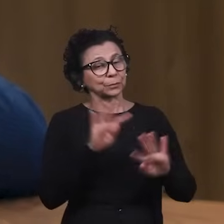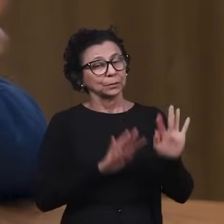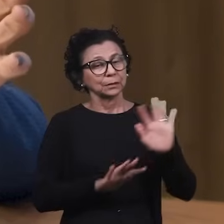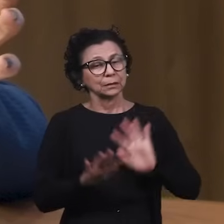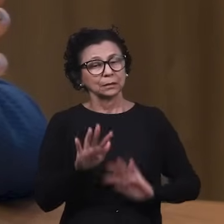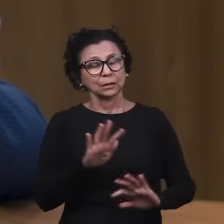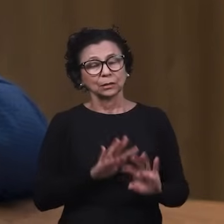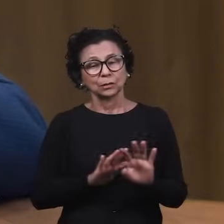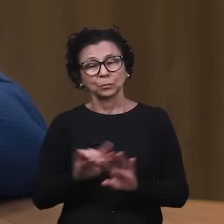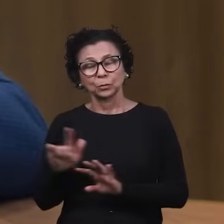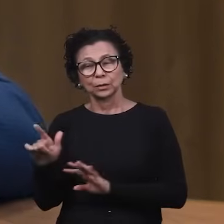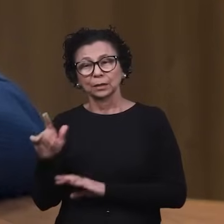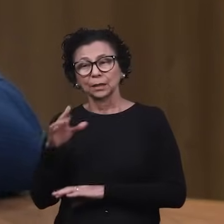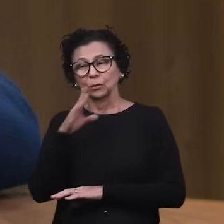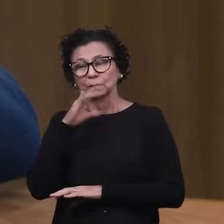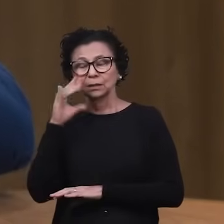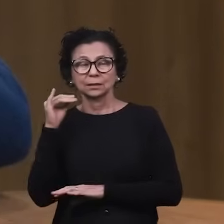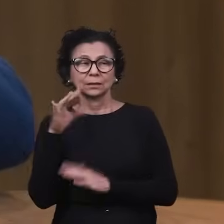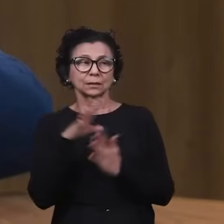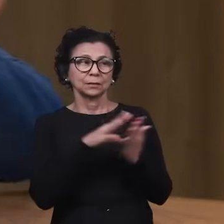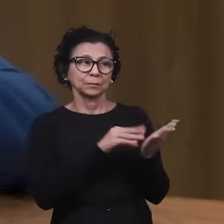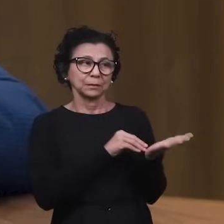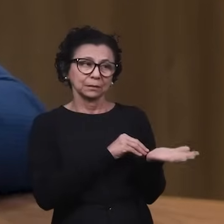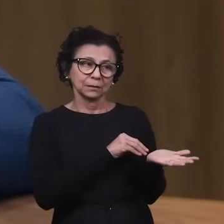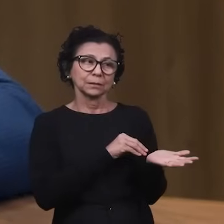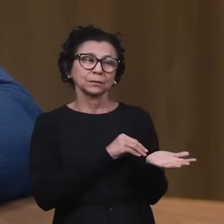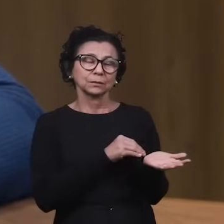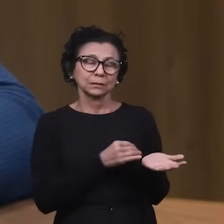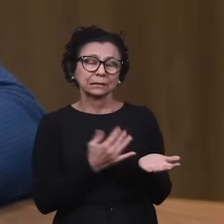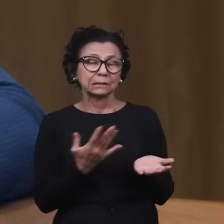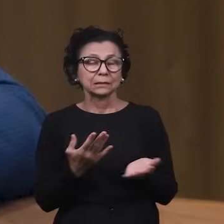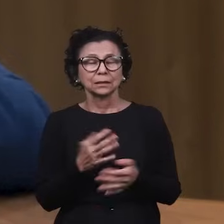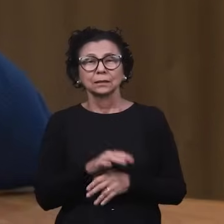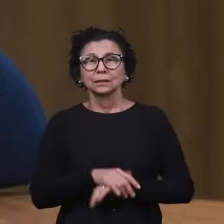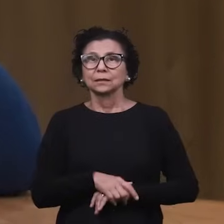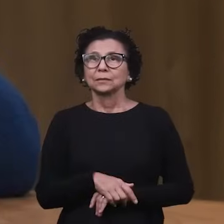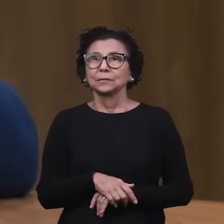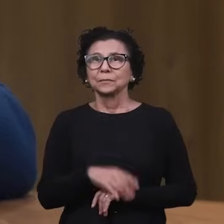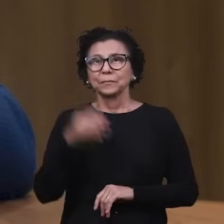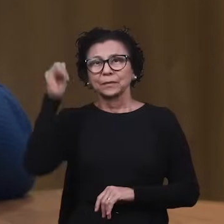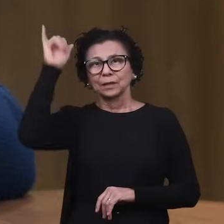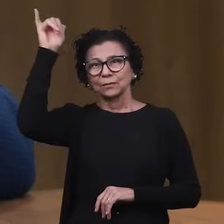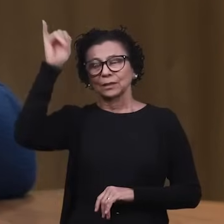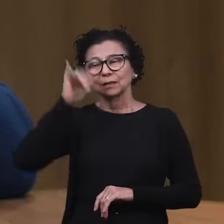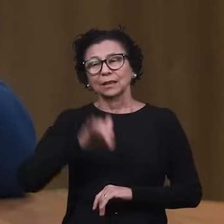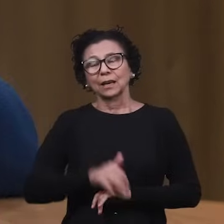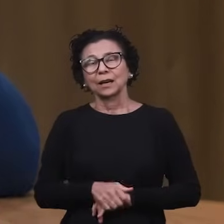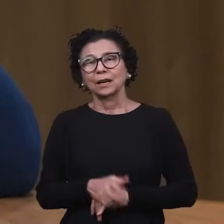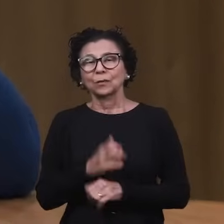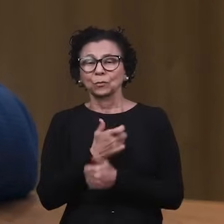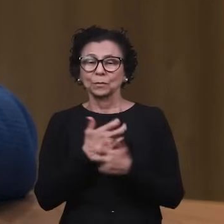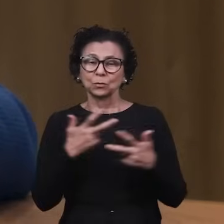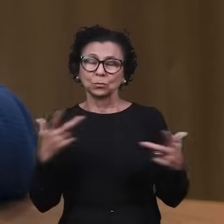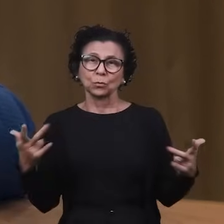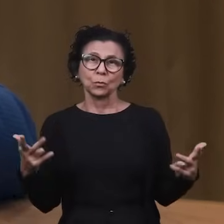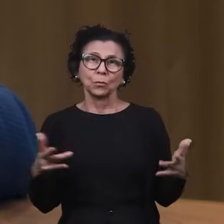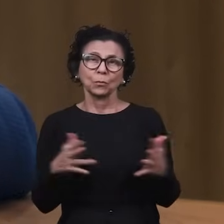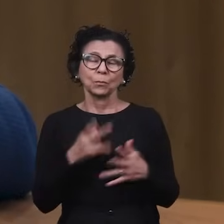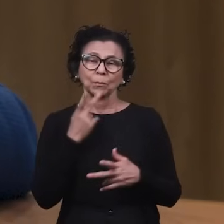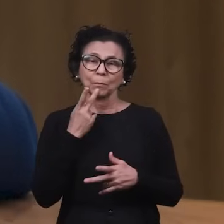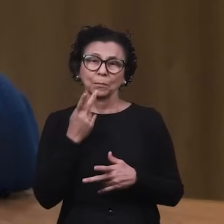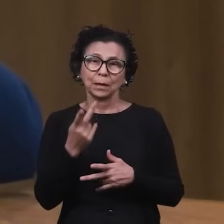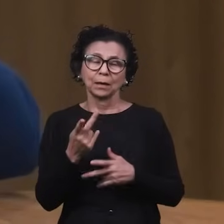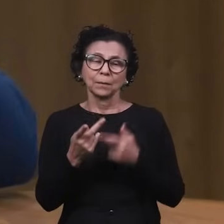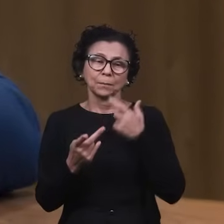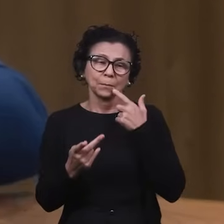da imitação. Então, assim, tem que evitar exageros, evitar usar certas coisas, falar certas